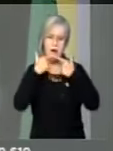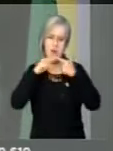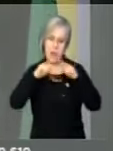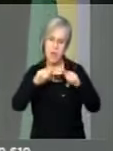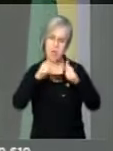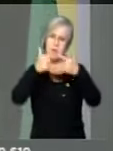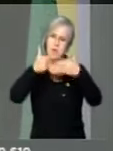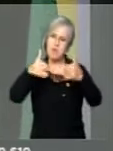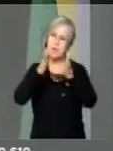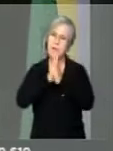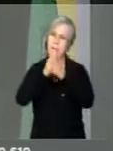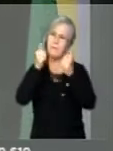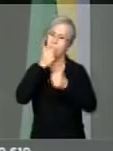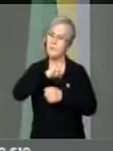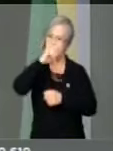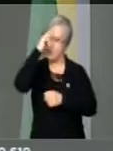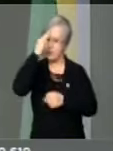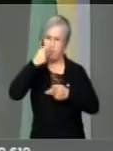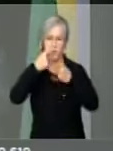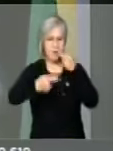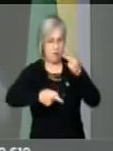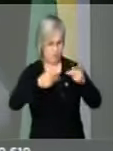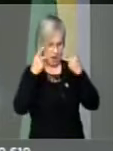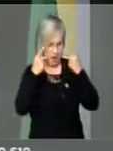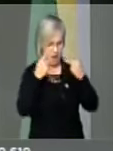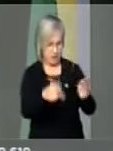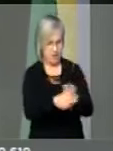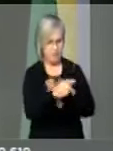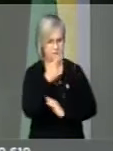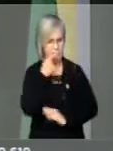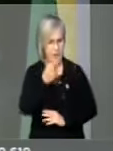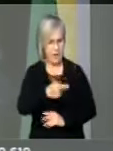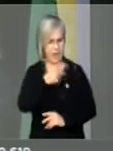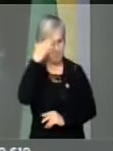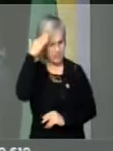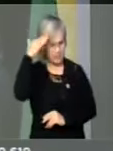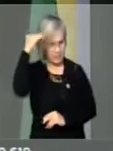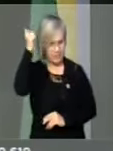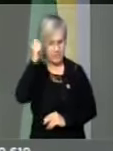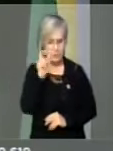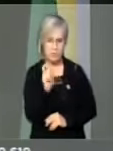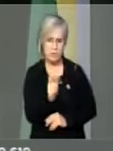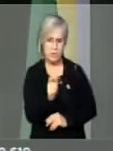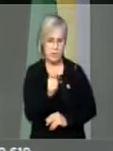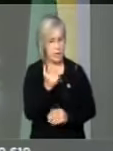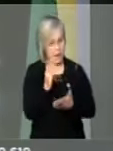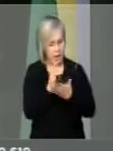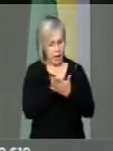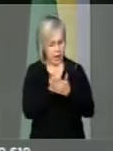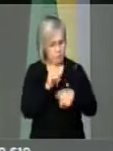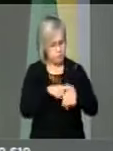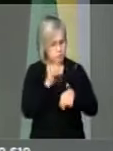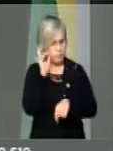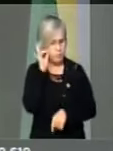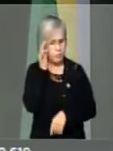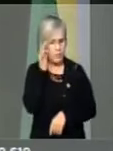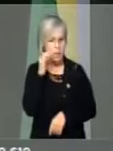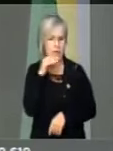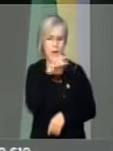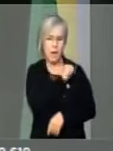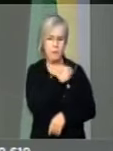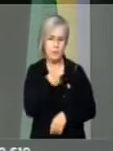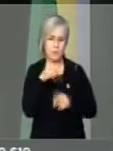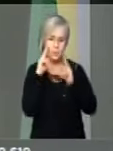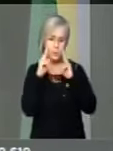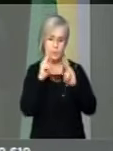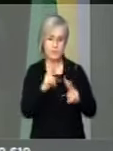pedindo ao Senhor palavra de profecia, palavra de sabedoria, e ali por alguns minutos rápidos, eu pude ver a